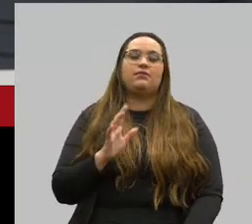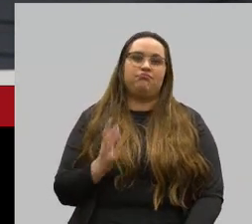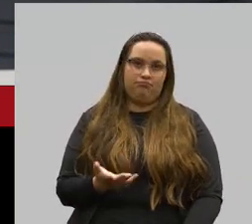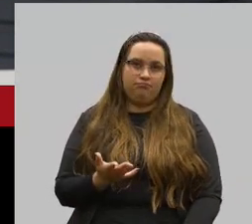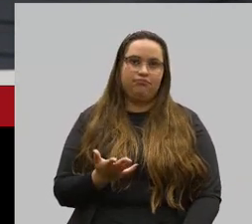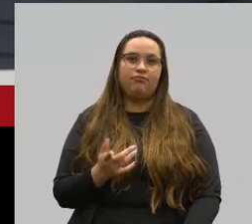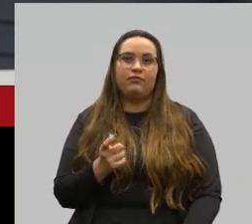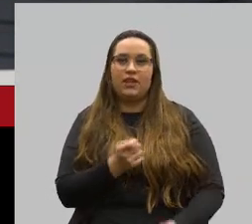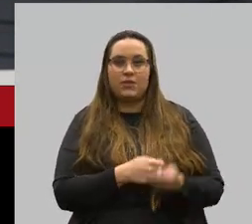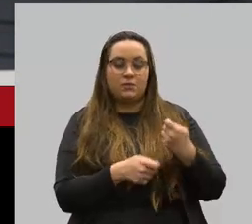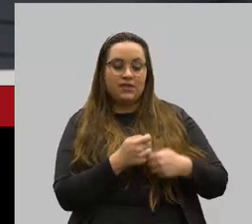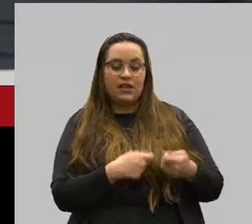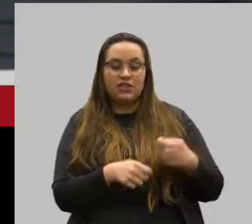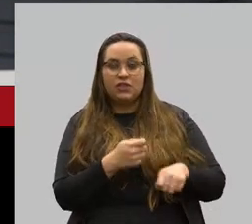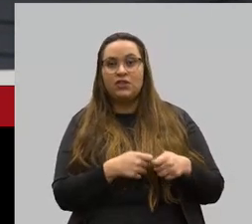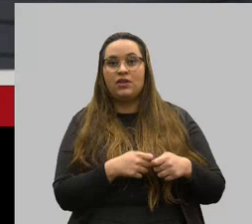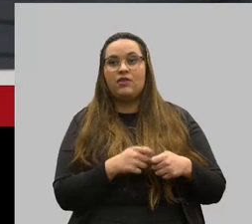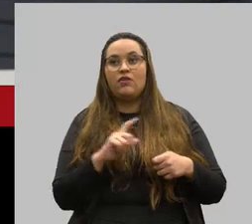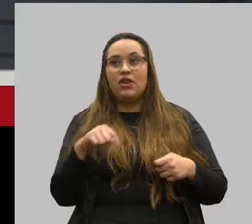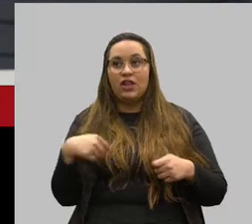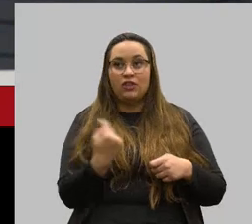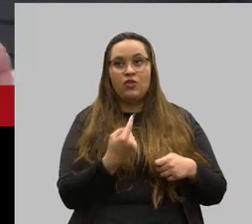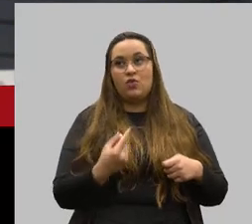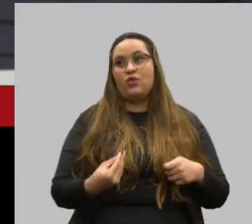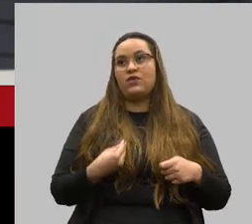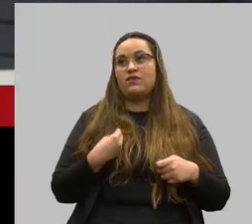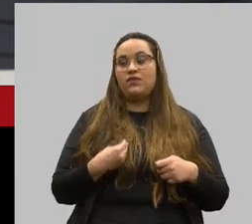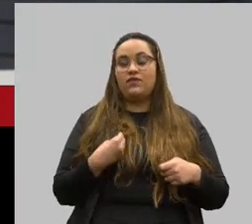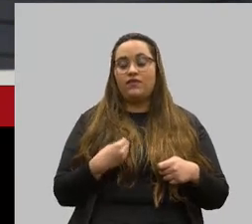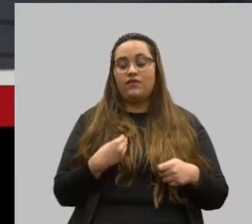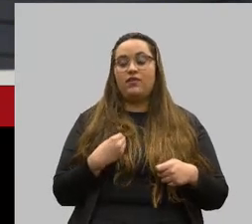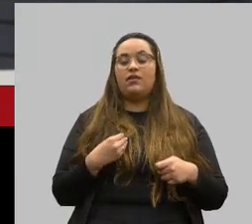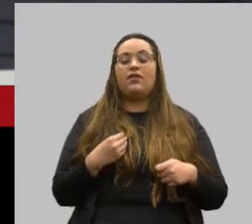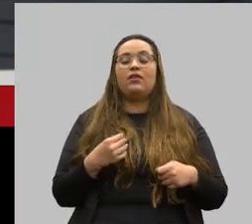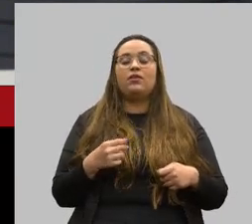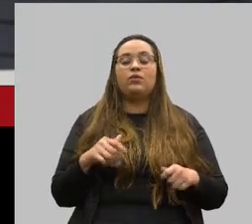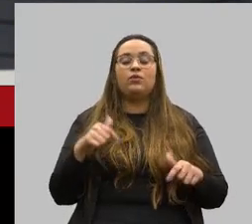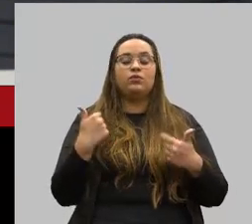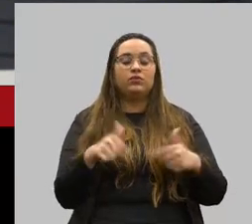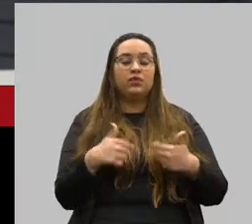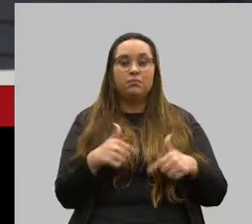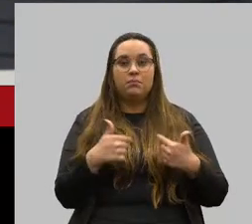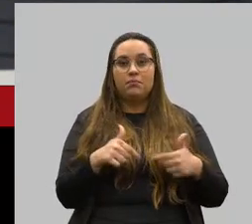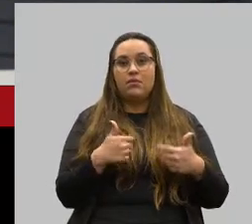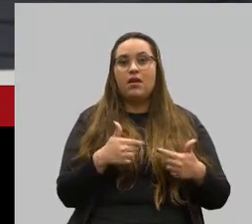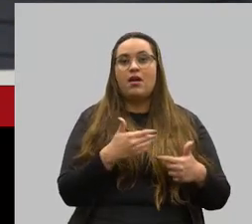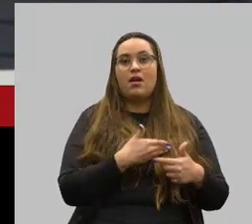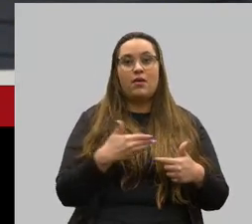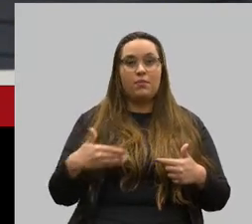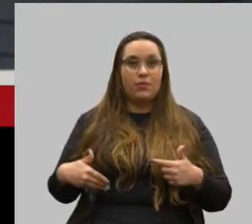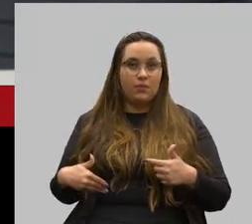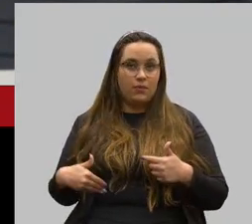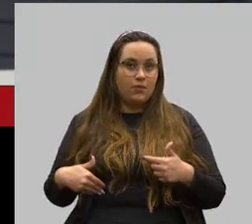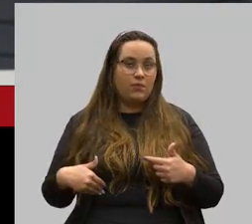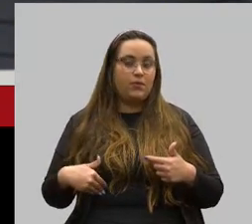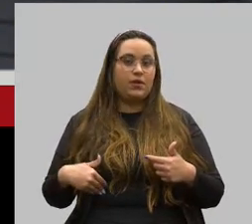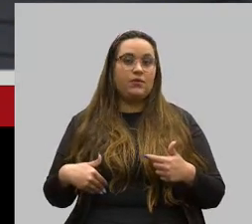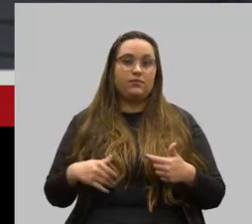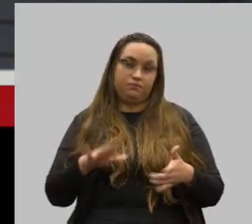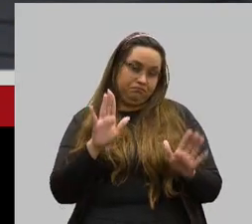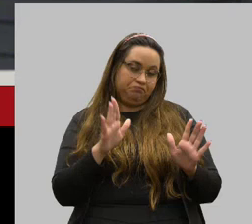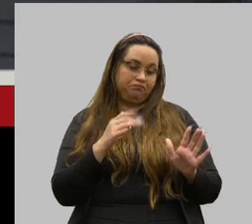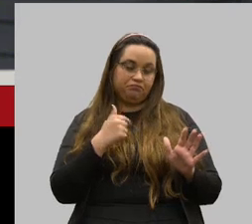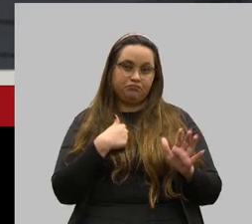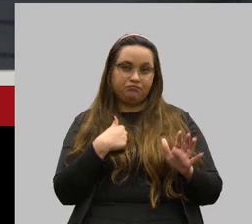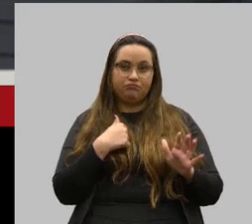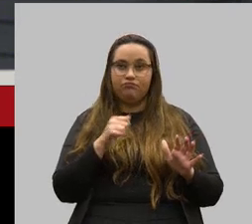Nós eh vivemos o serviço público e a e eu especificamente né Eh a